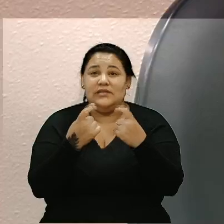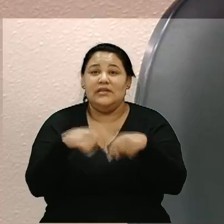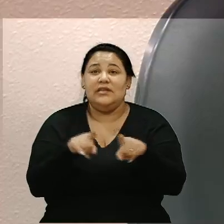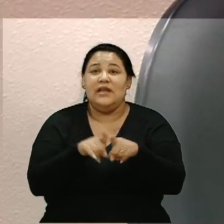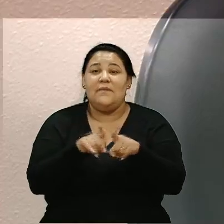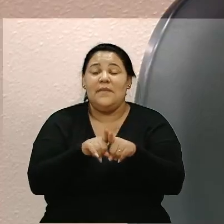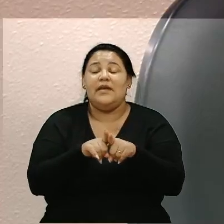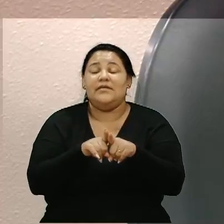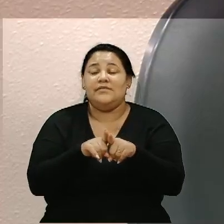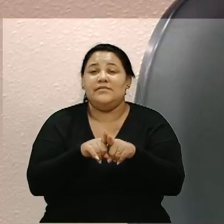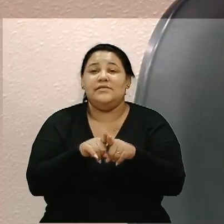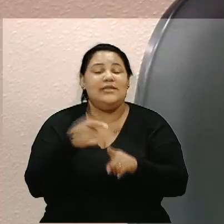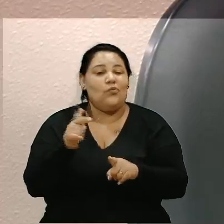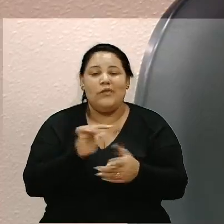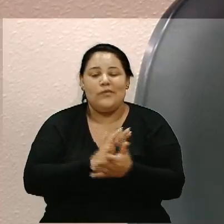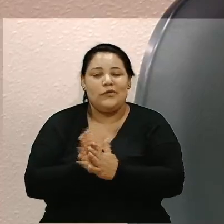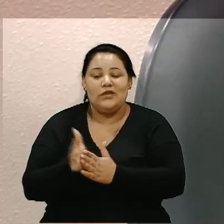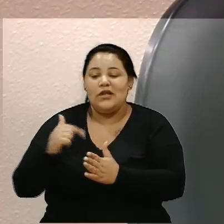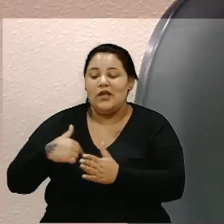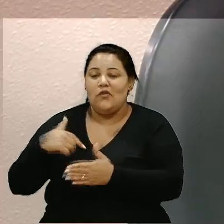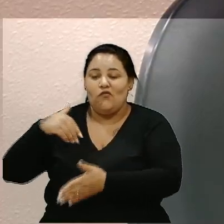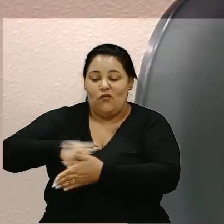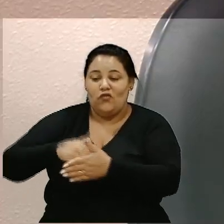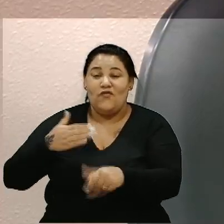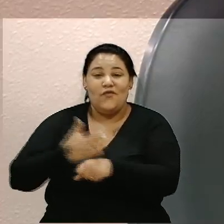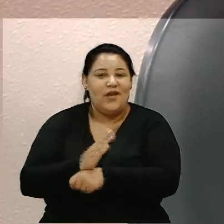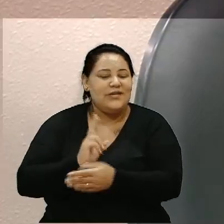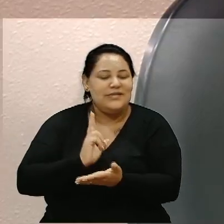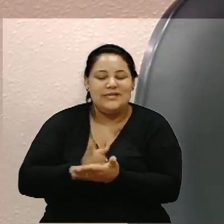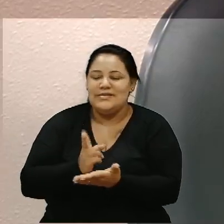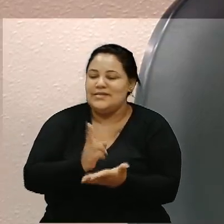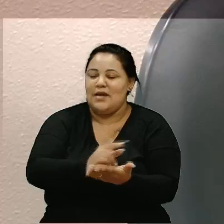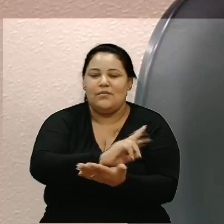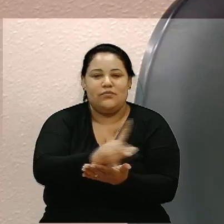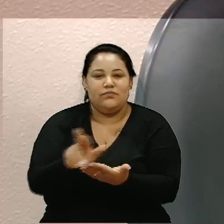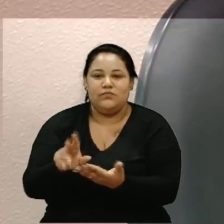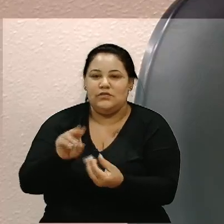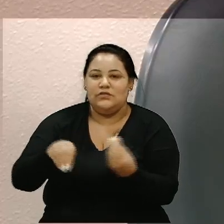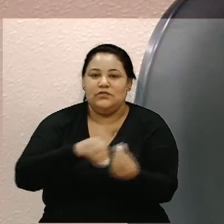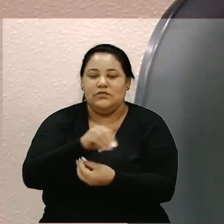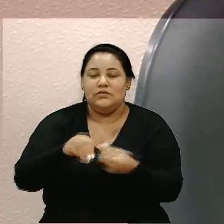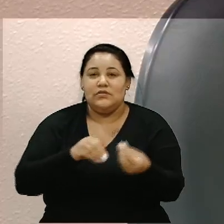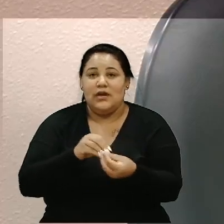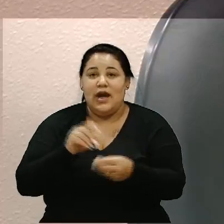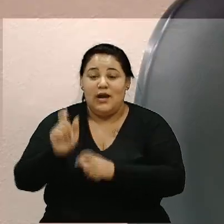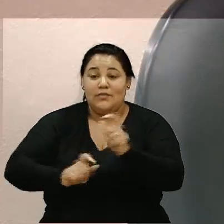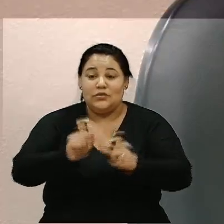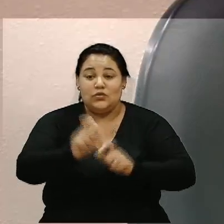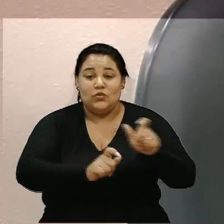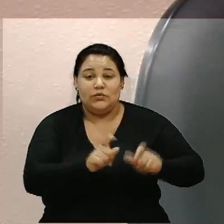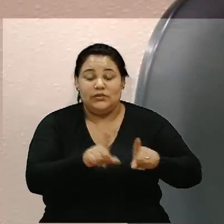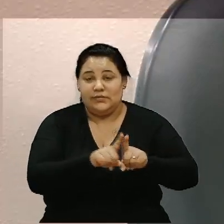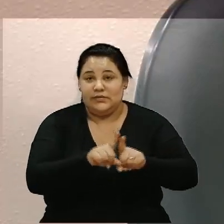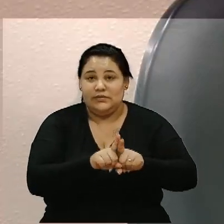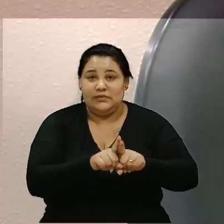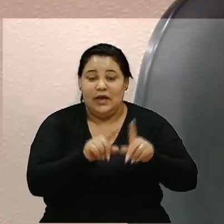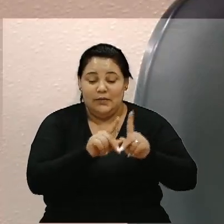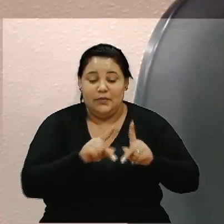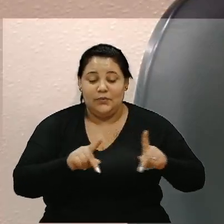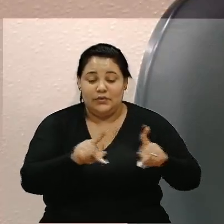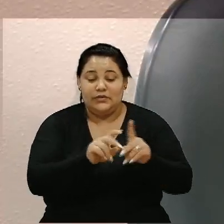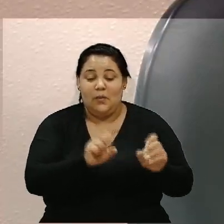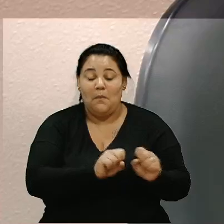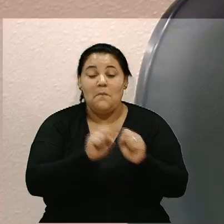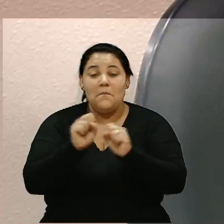favorável. E sempre que esse debate, o debate da diversidade... Para declarar voto. E que as pessoas, a população